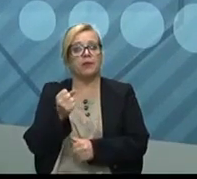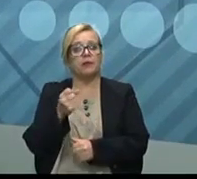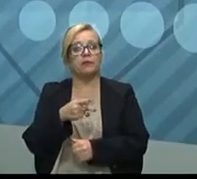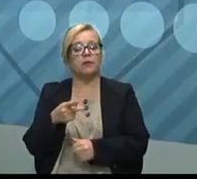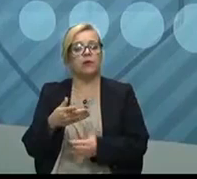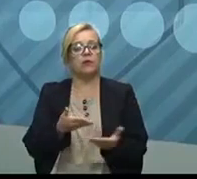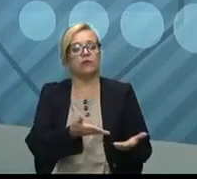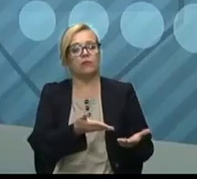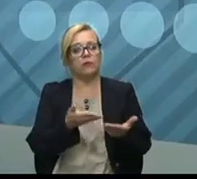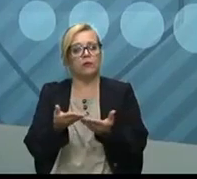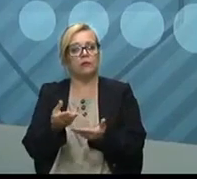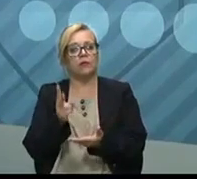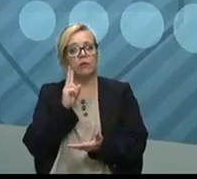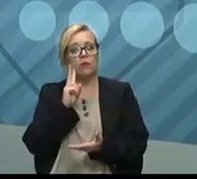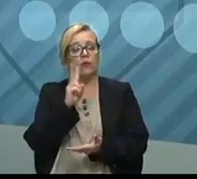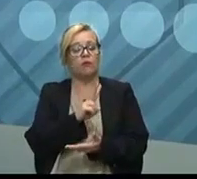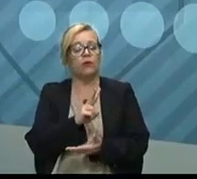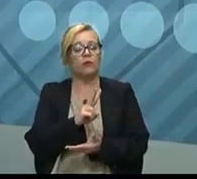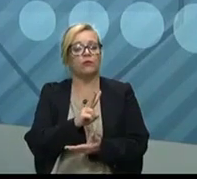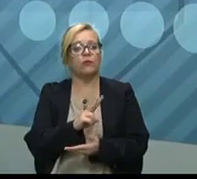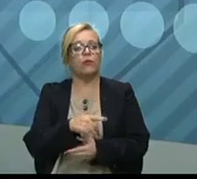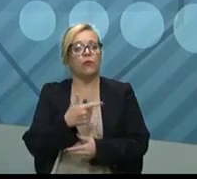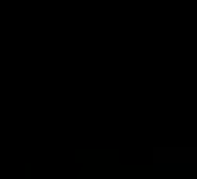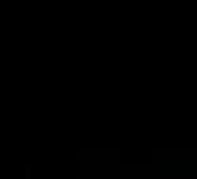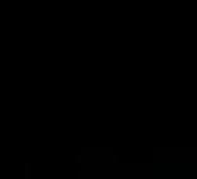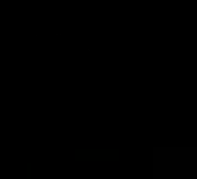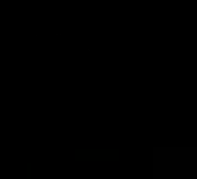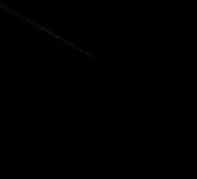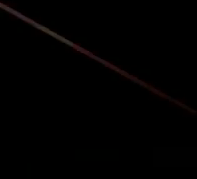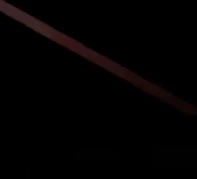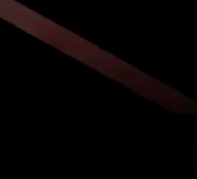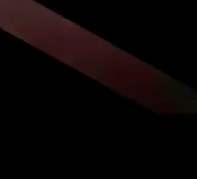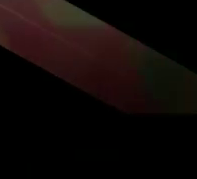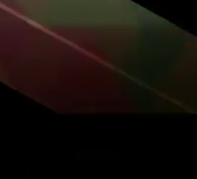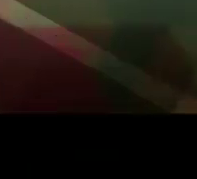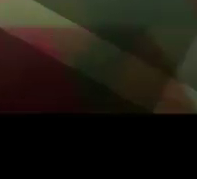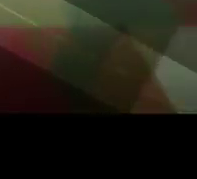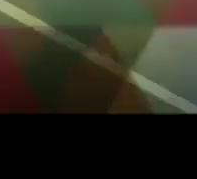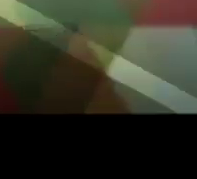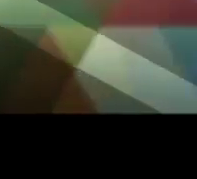e eu convido você agora a acompanhar a segunda situação problema.